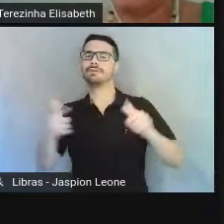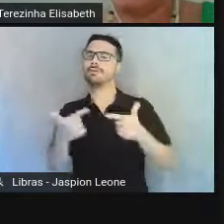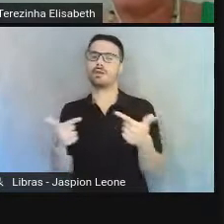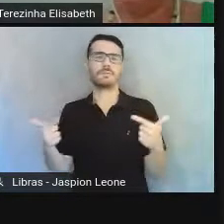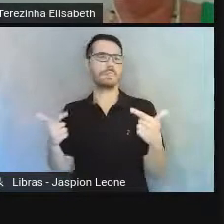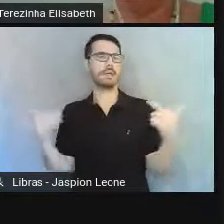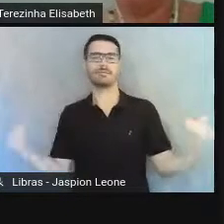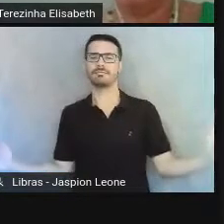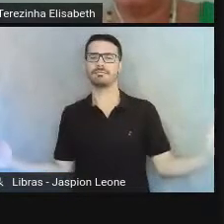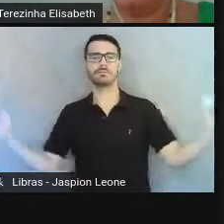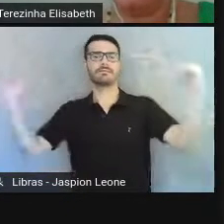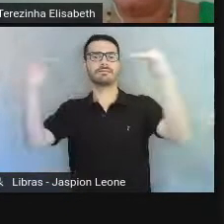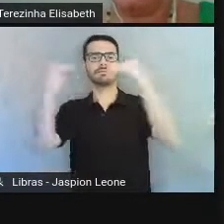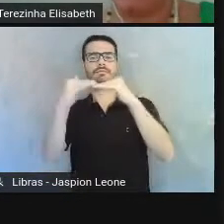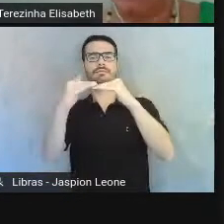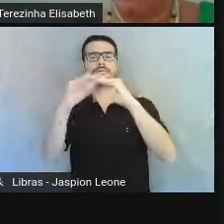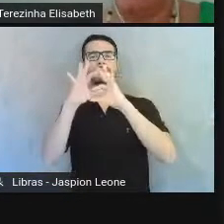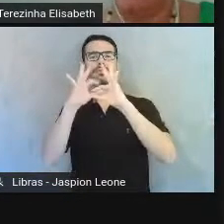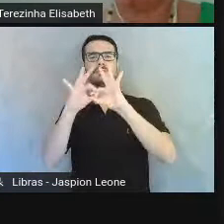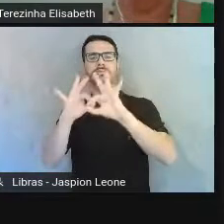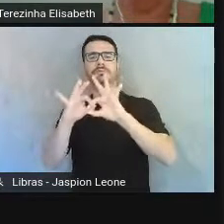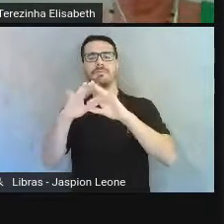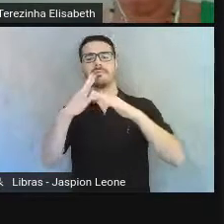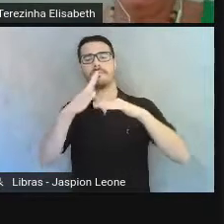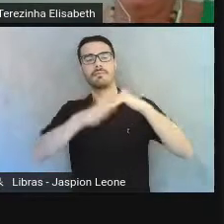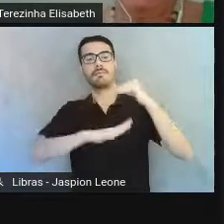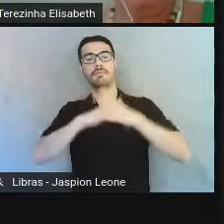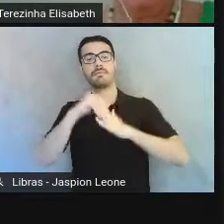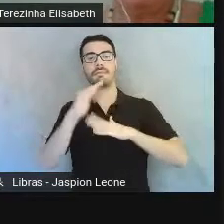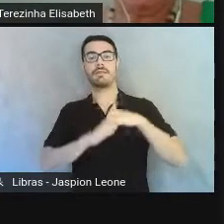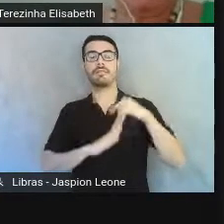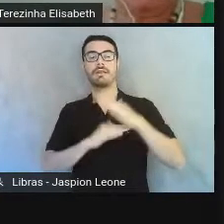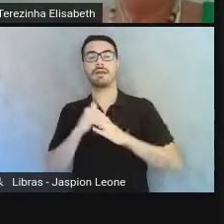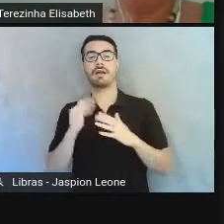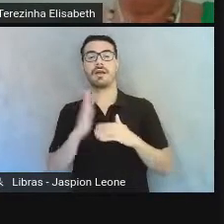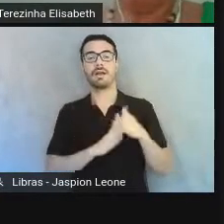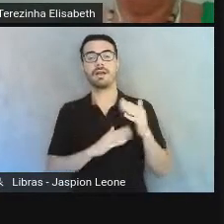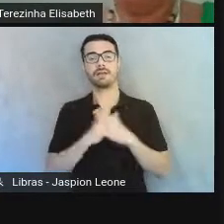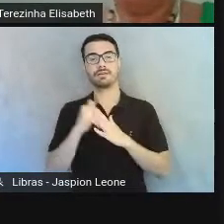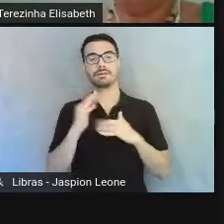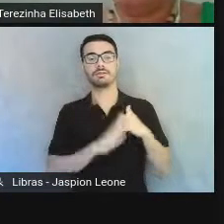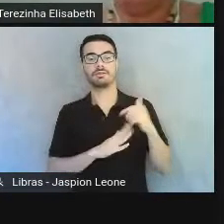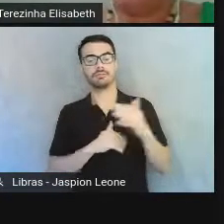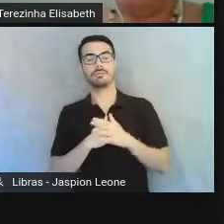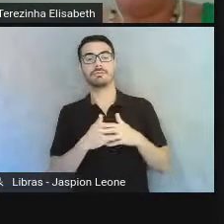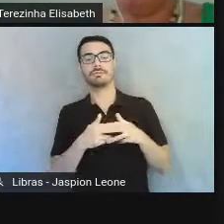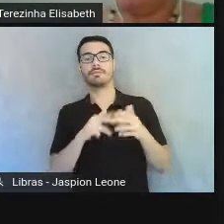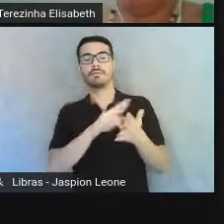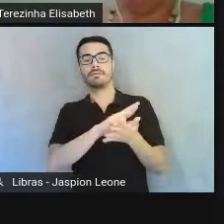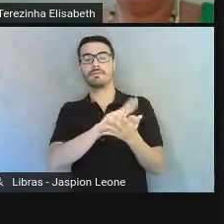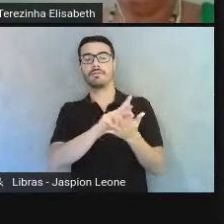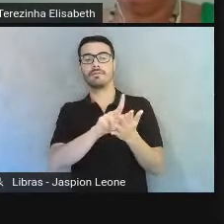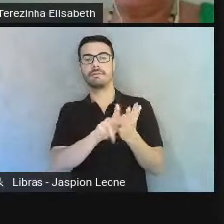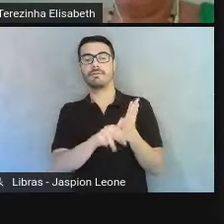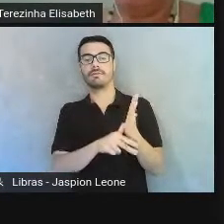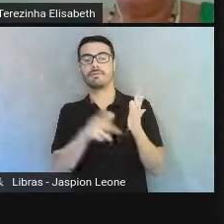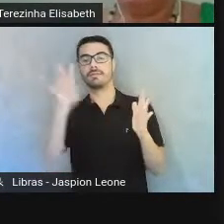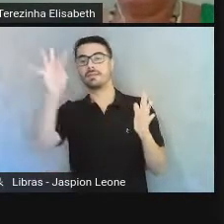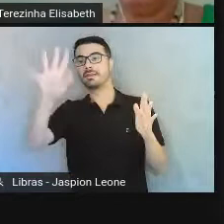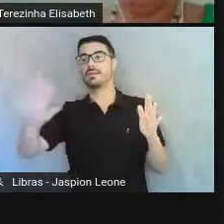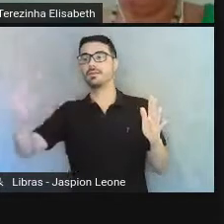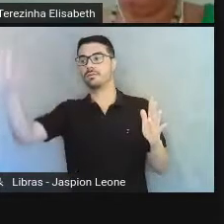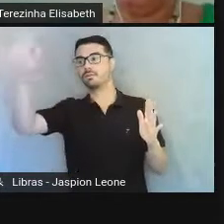questões. A prática é um conjunto de revezamentos de uma teoria a outra, e a teoria